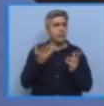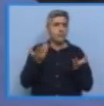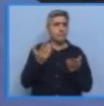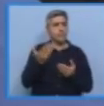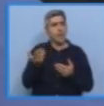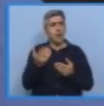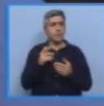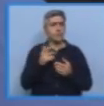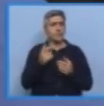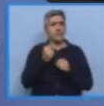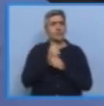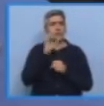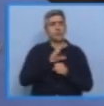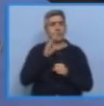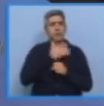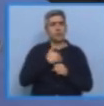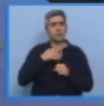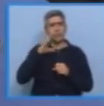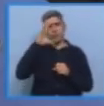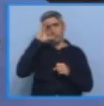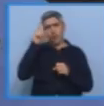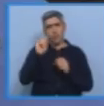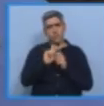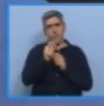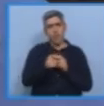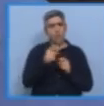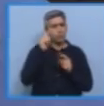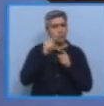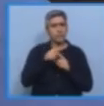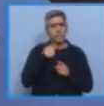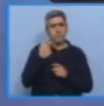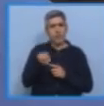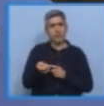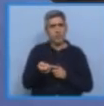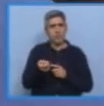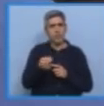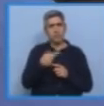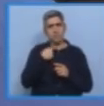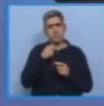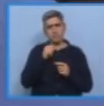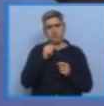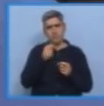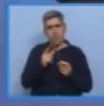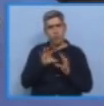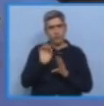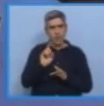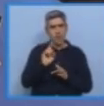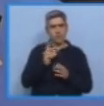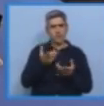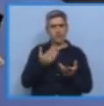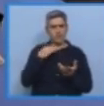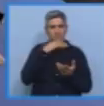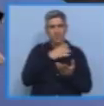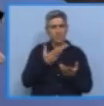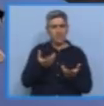um Serviço Nacional de Saúde que, pago pelo Estado, vai-lhe matar. É essa a opção que lhe dá. De forma crua. E isto não é algo que